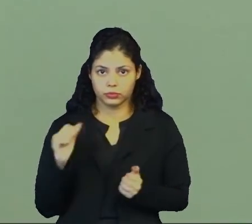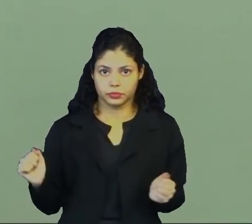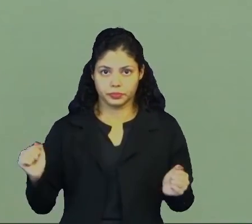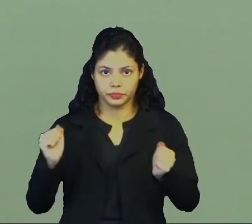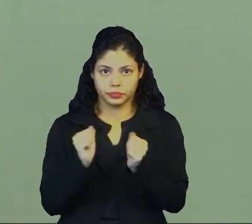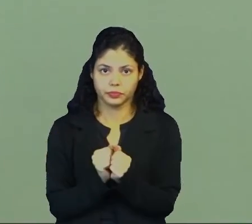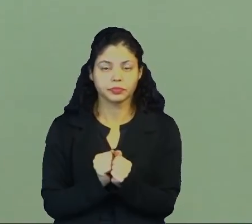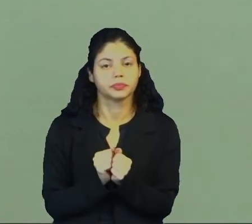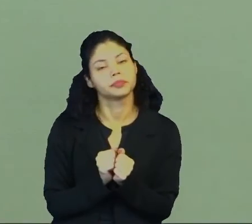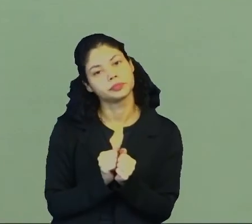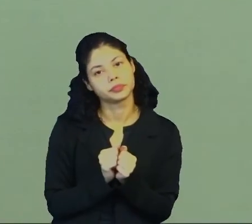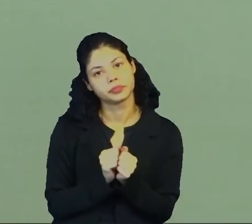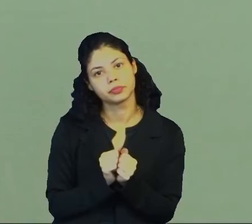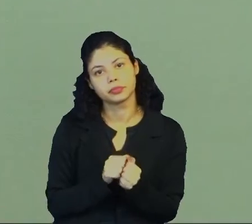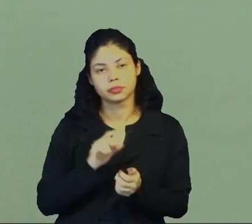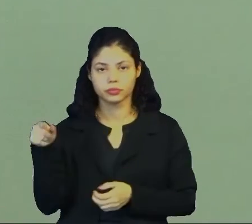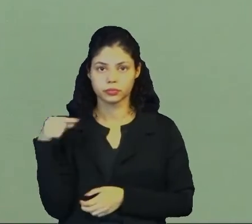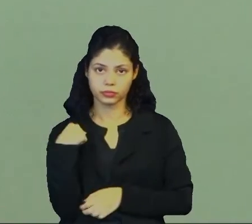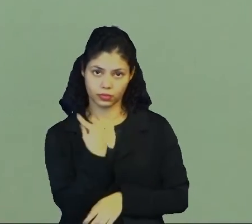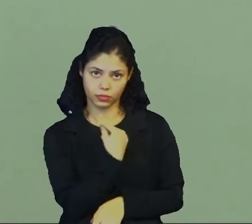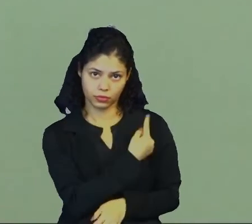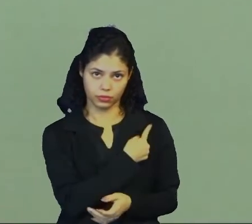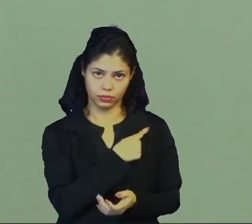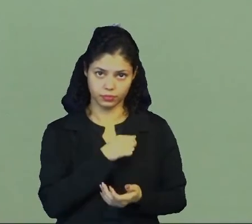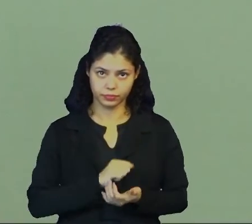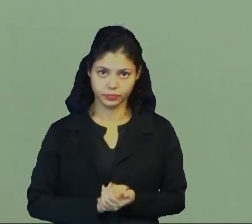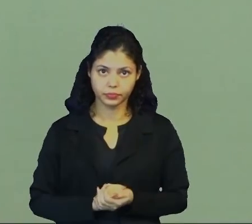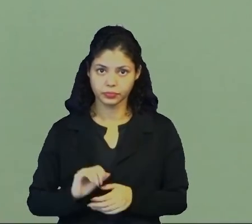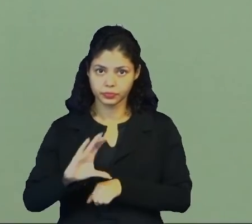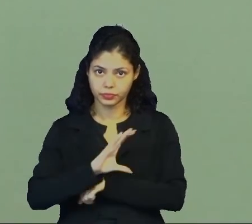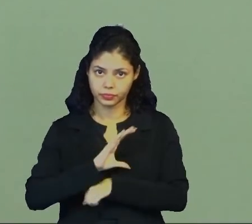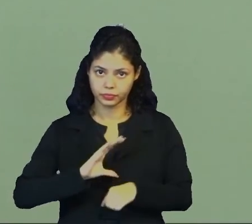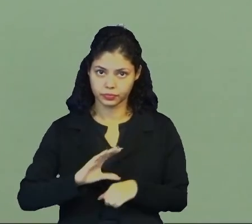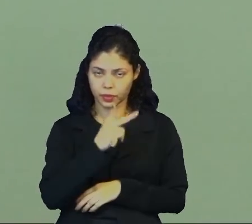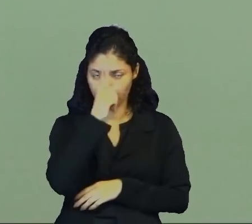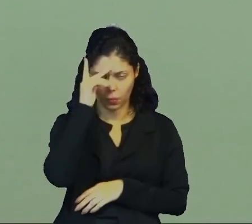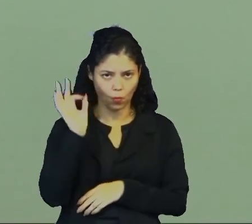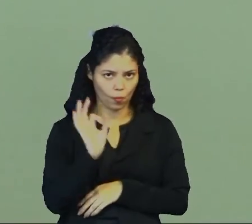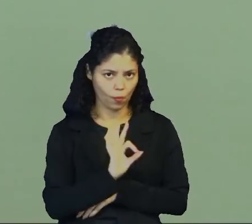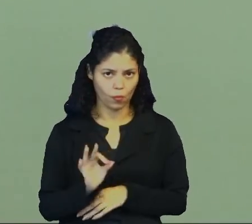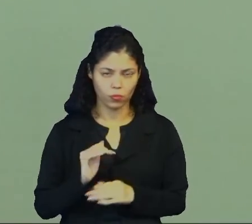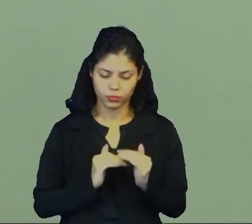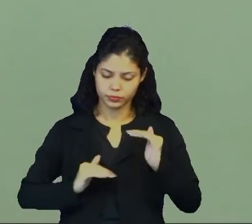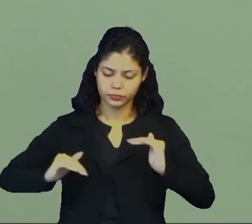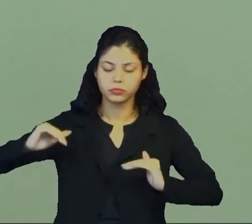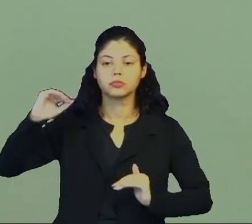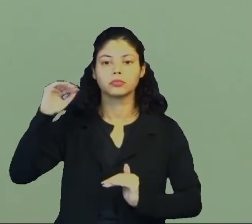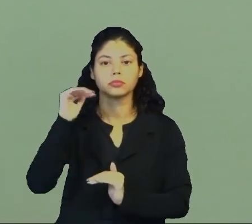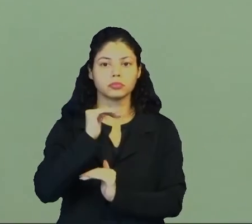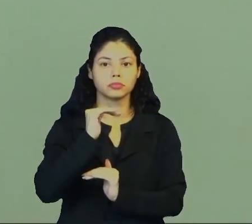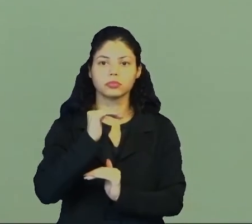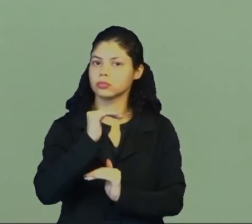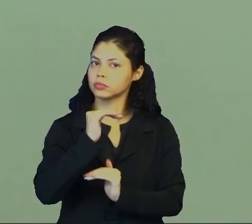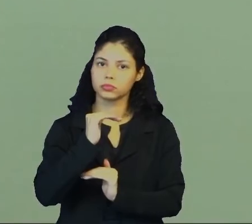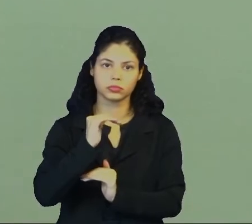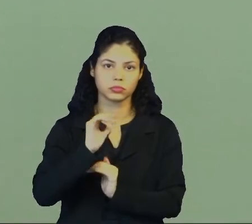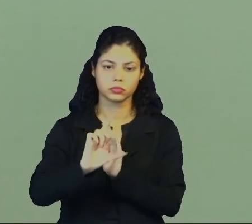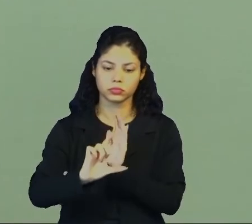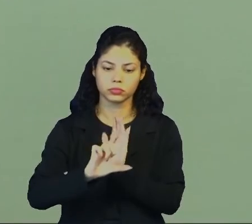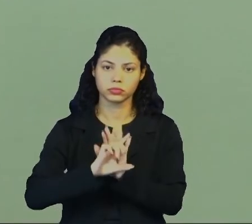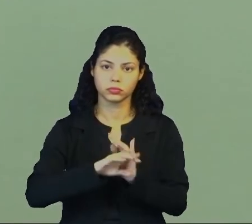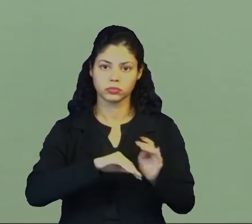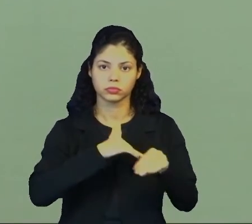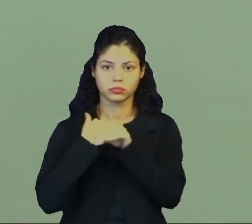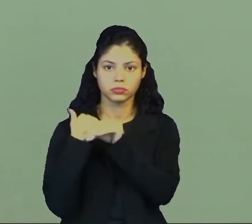ali registradas, né, nas nossas constituições que ninguém está acima de ninguém perante a lei. E estão